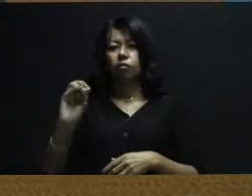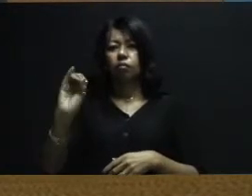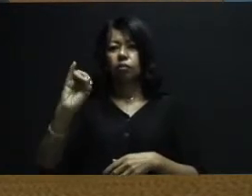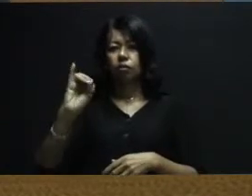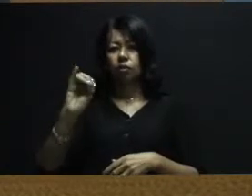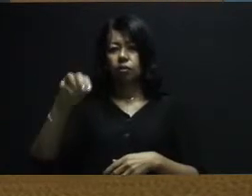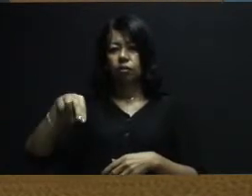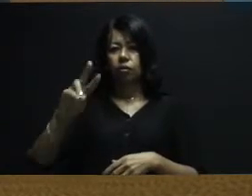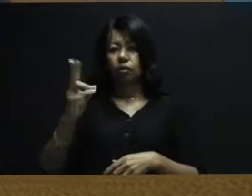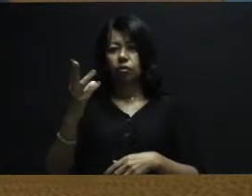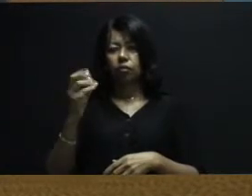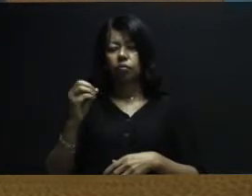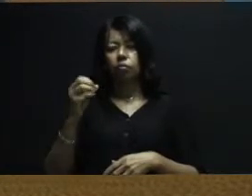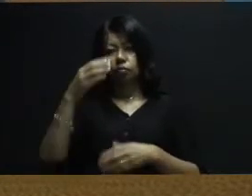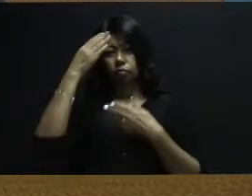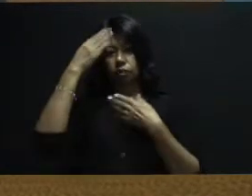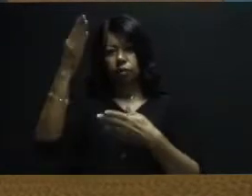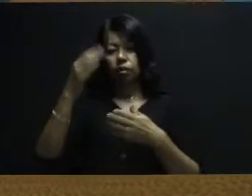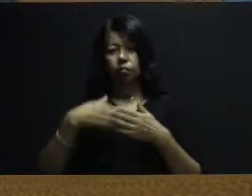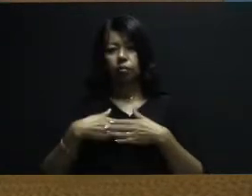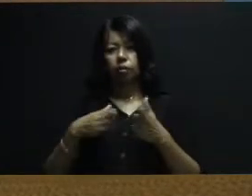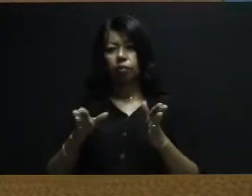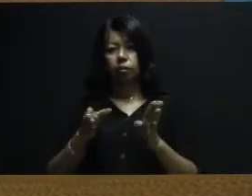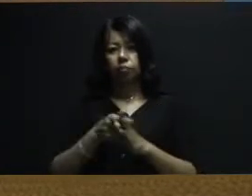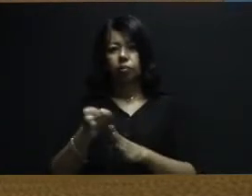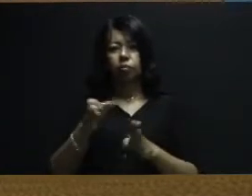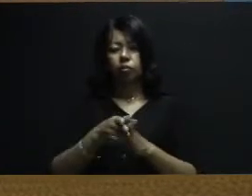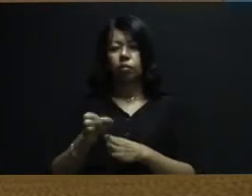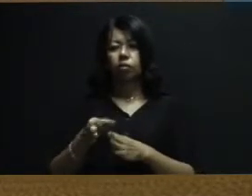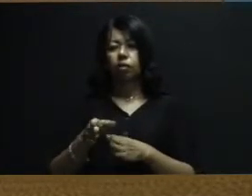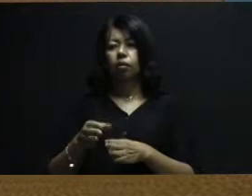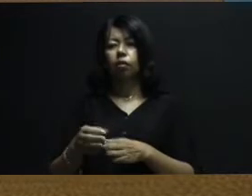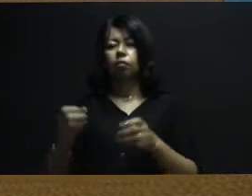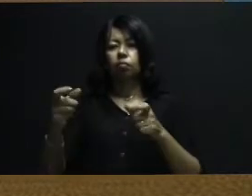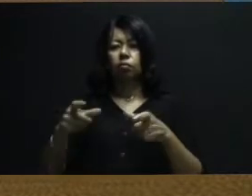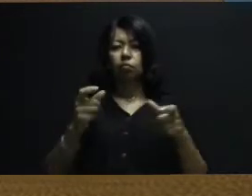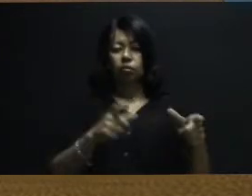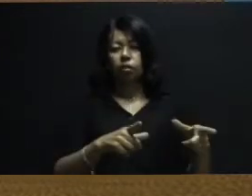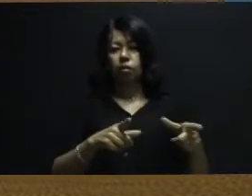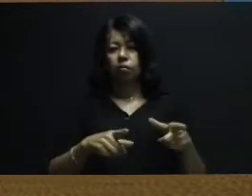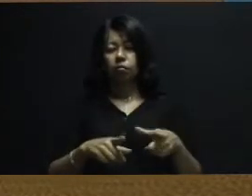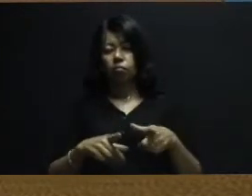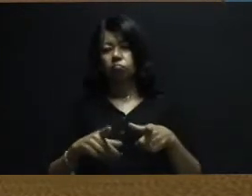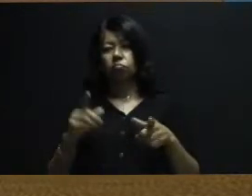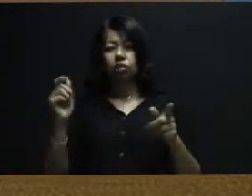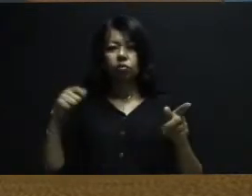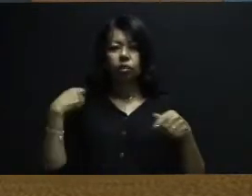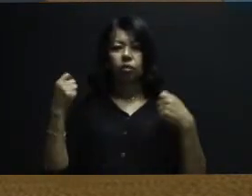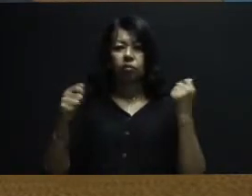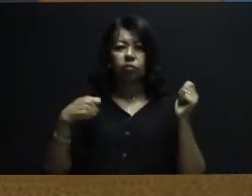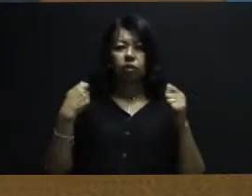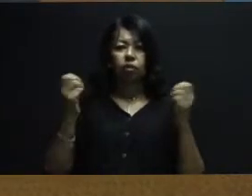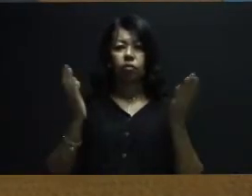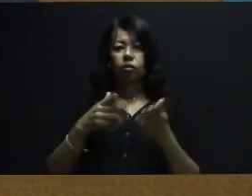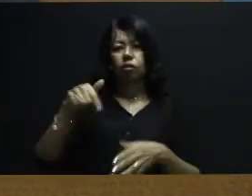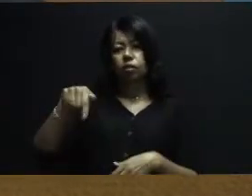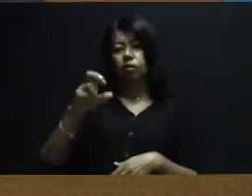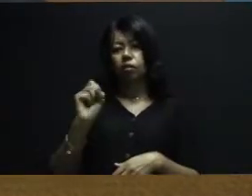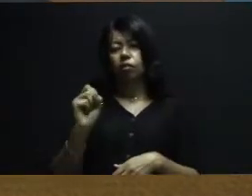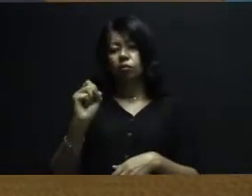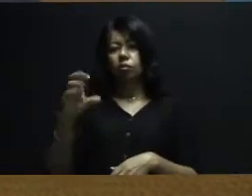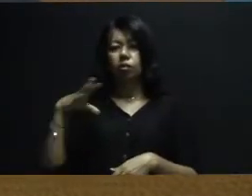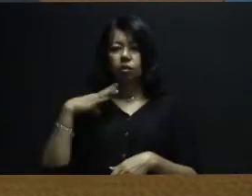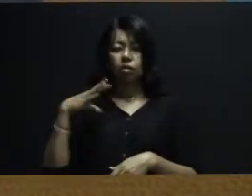do Povo para o Conselho Regional de Educação Física. Hoje são 78 municípios no estado de São